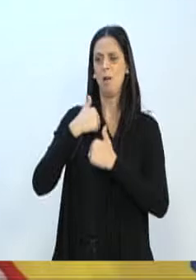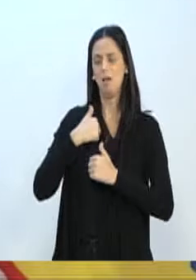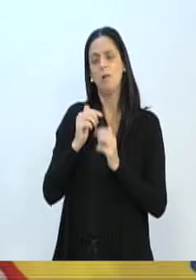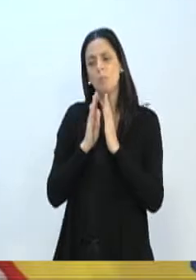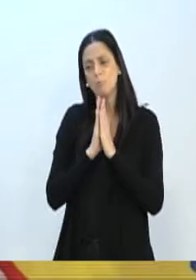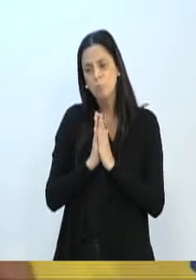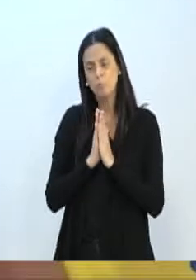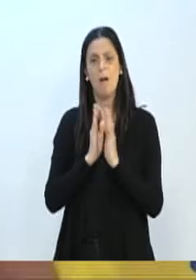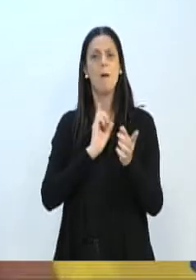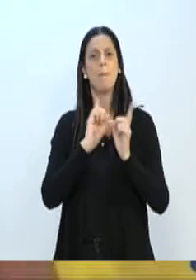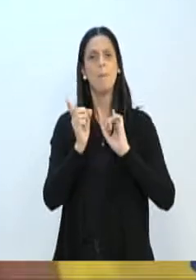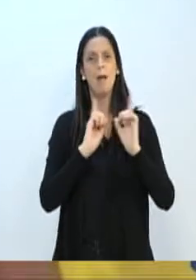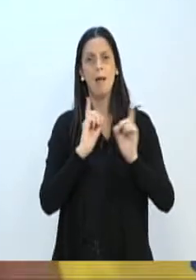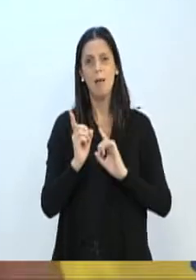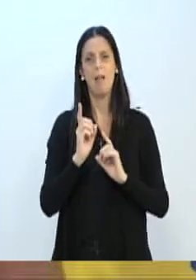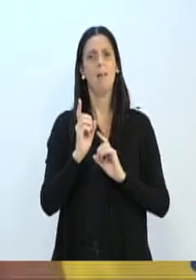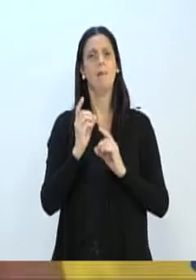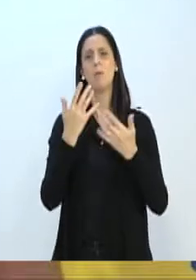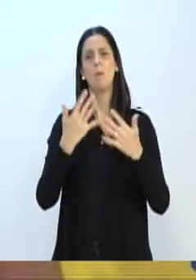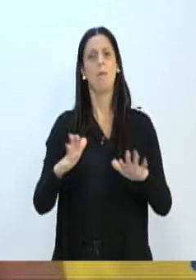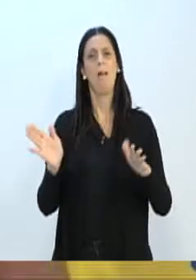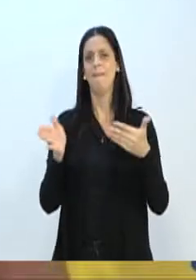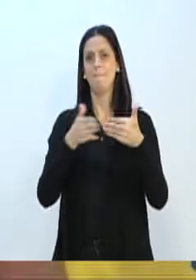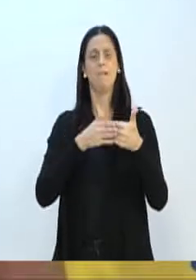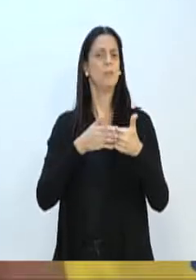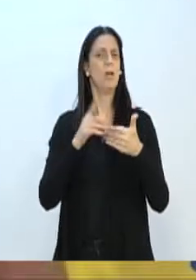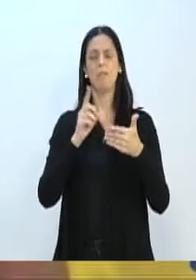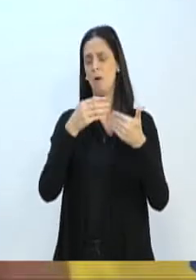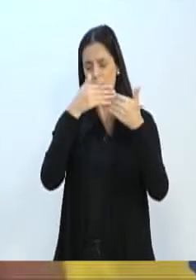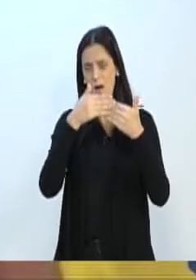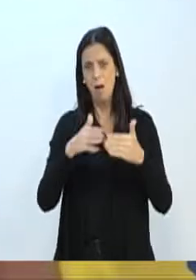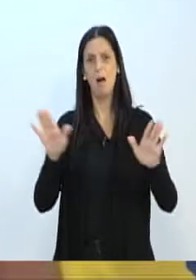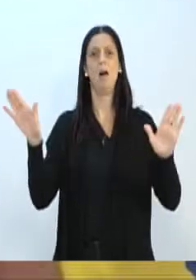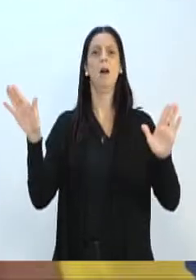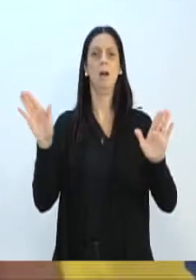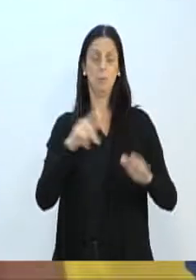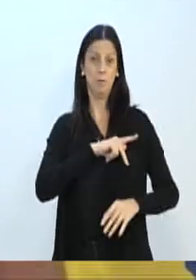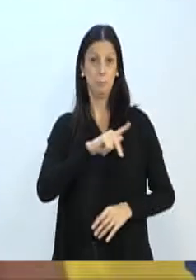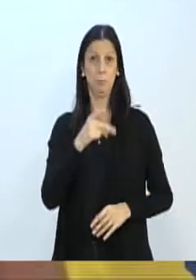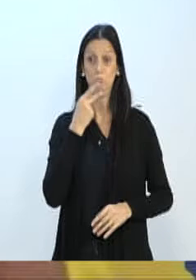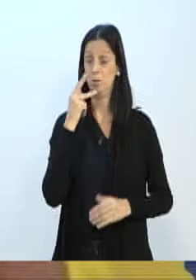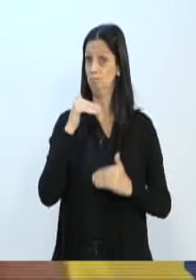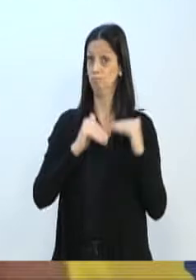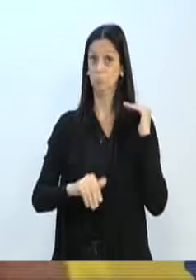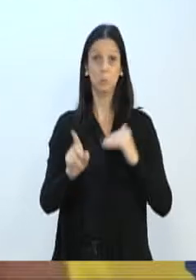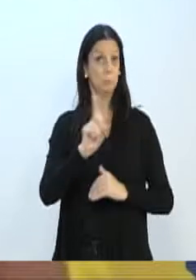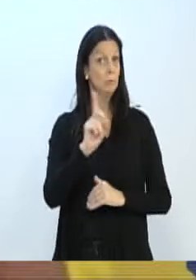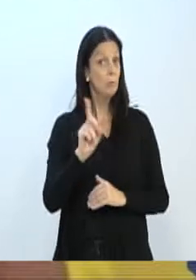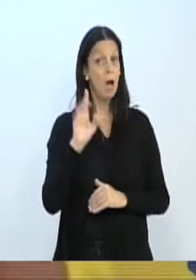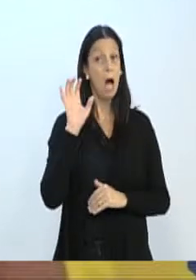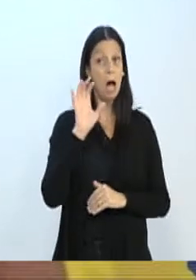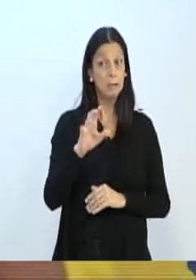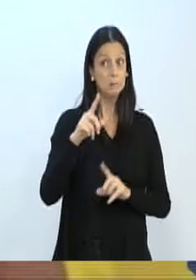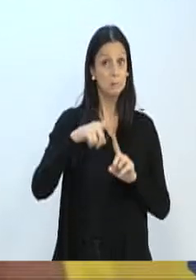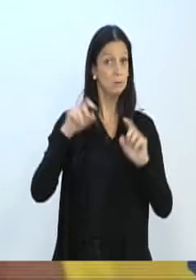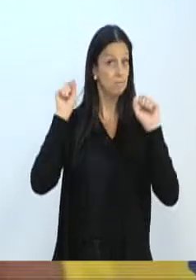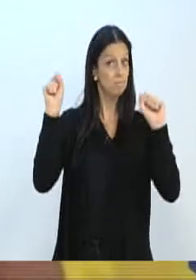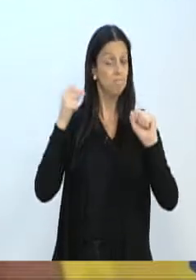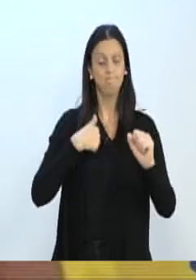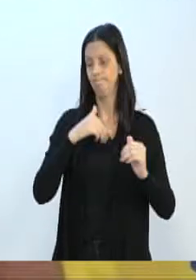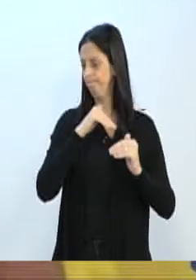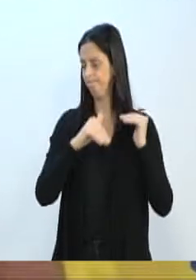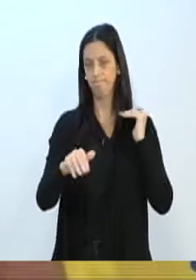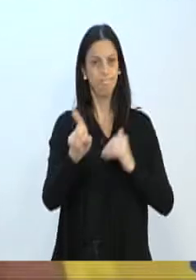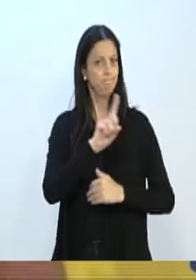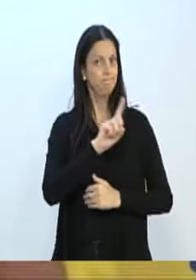esse vídeo do presidente, sua manifestação, ele não concorda com esse tipo de manifestação, não concorda. Então eu acho